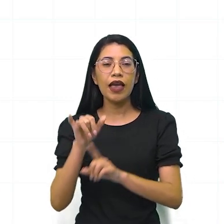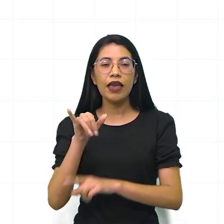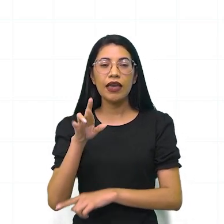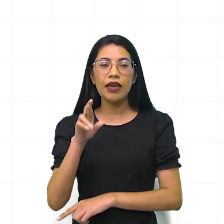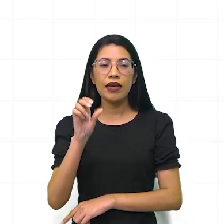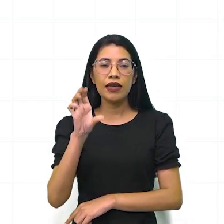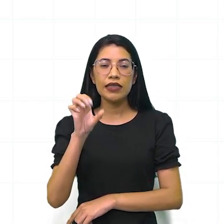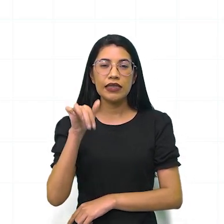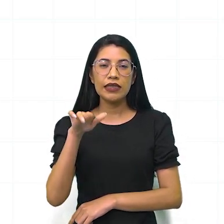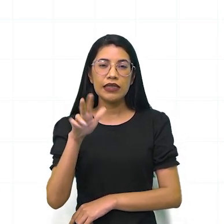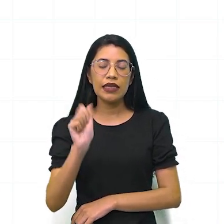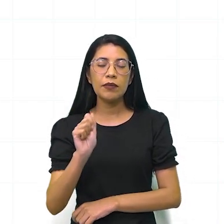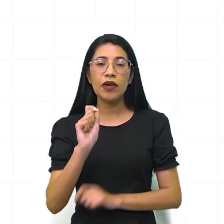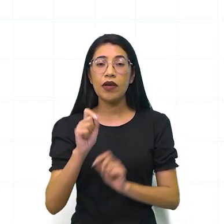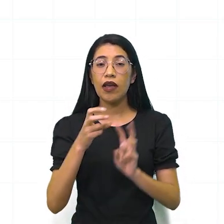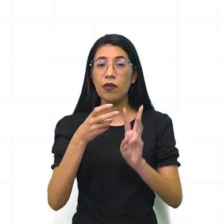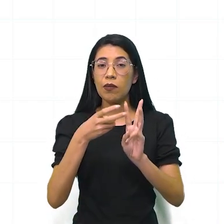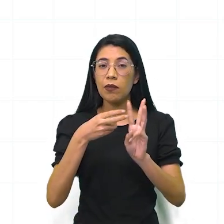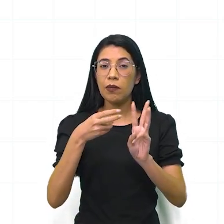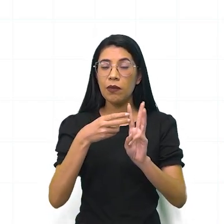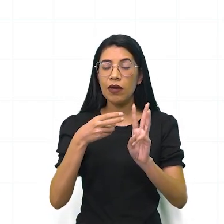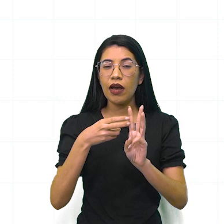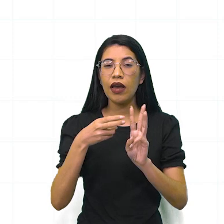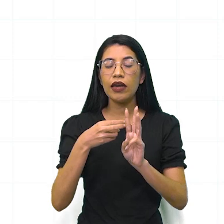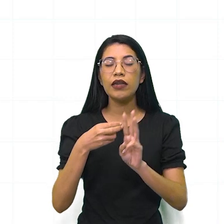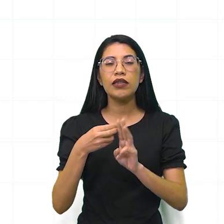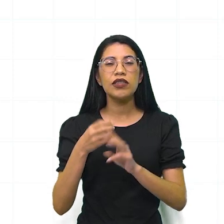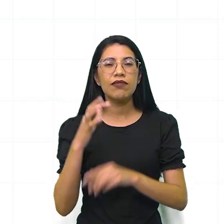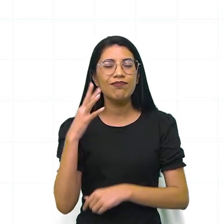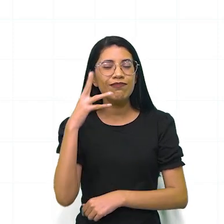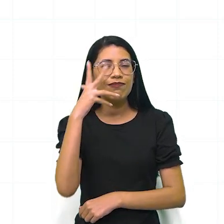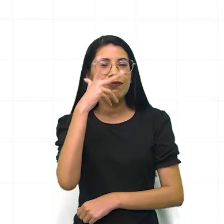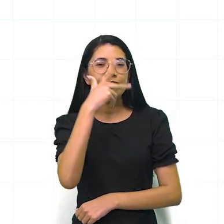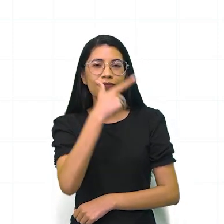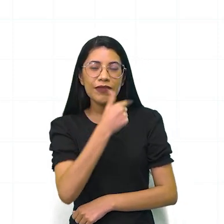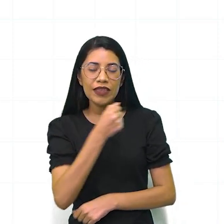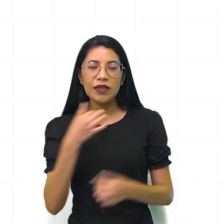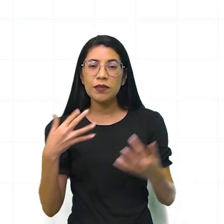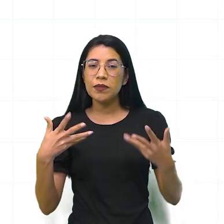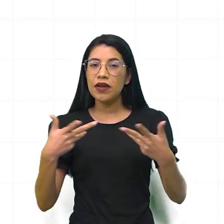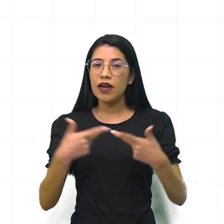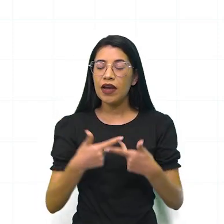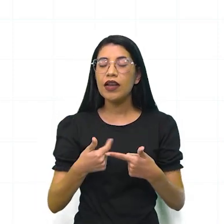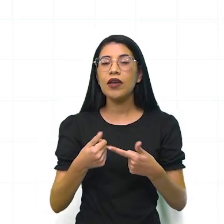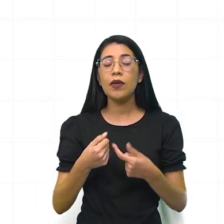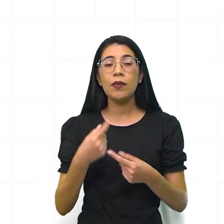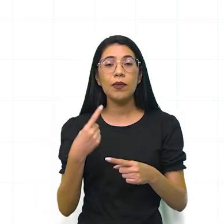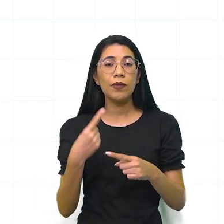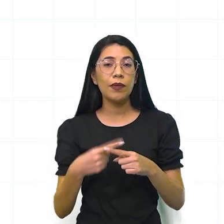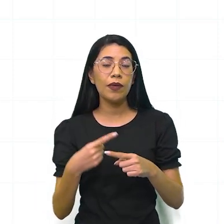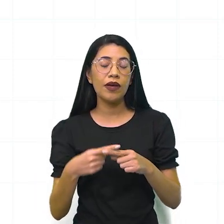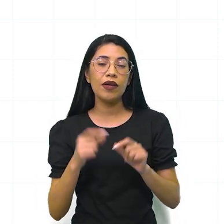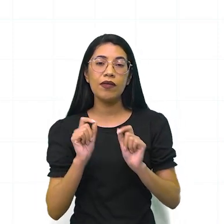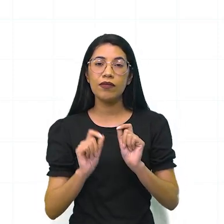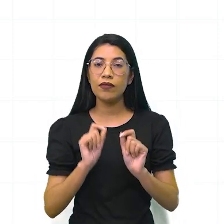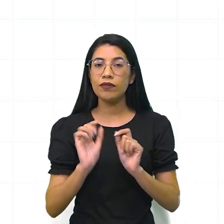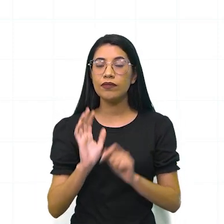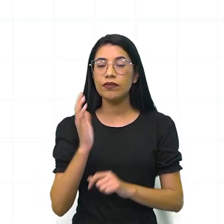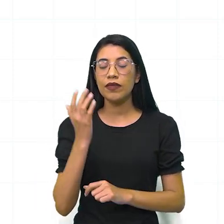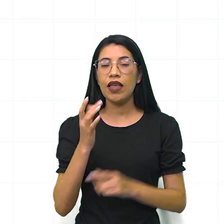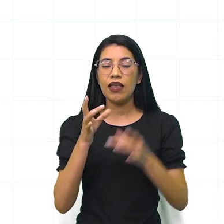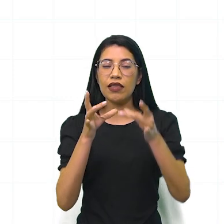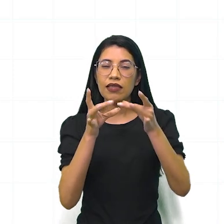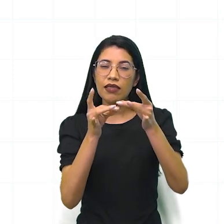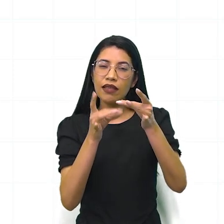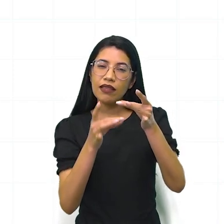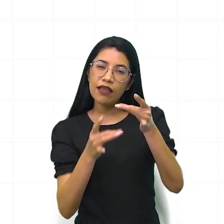antigamente Índia, né? Essa indígena maravilhosa, bonita, pelo simples fato dessa